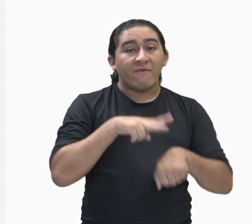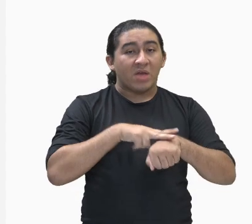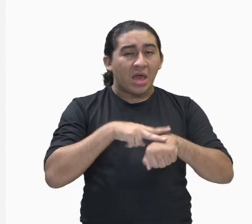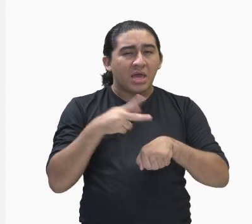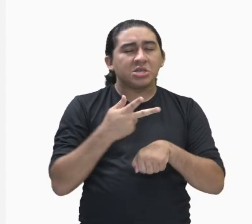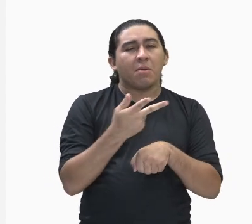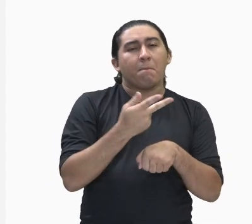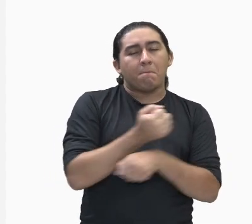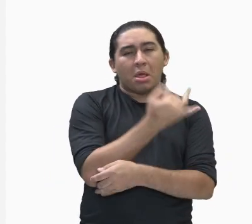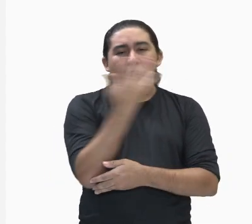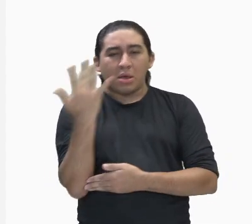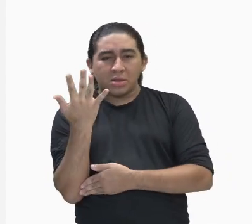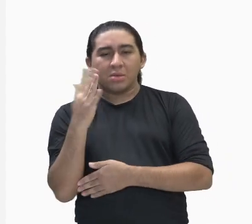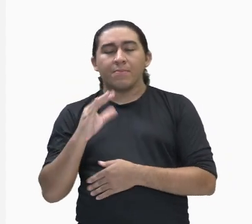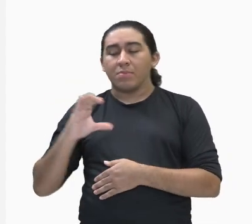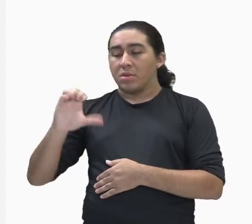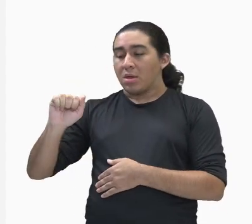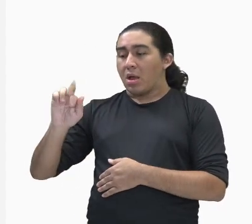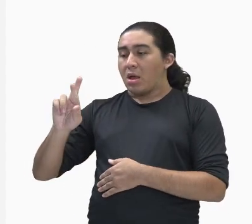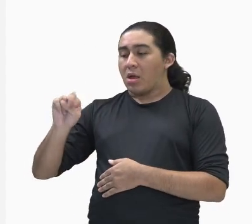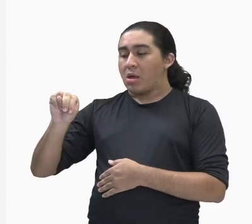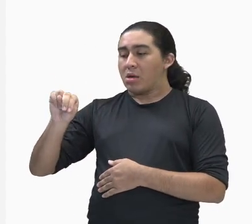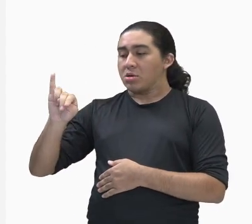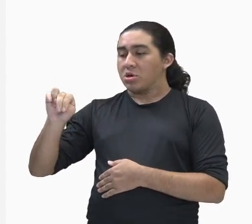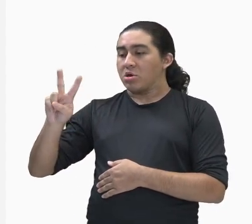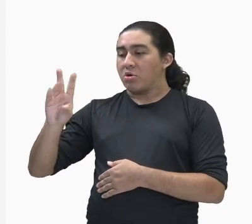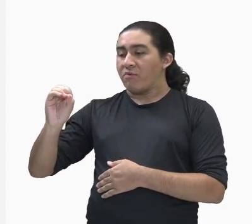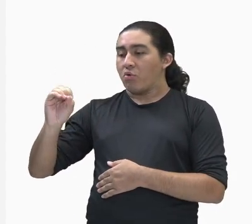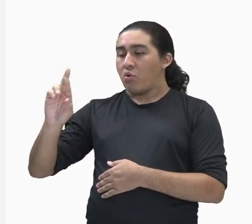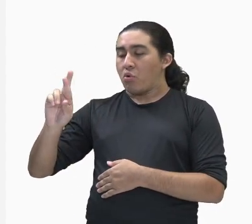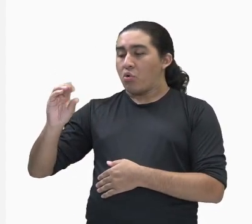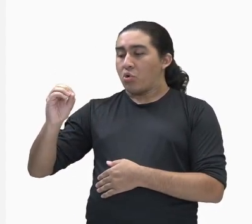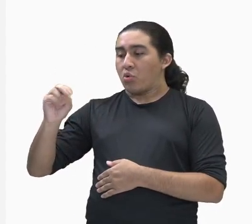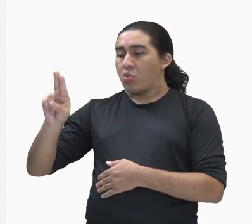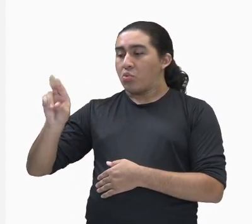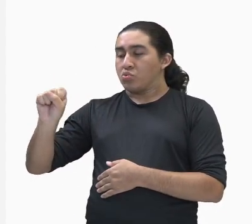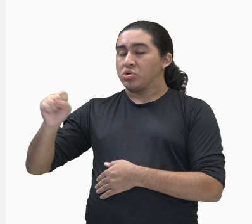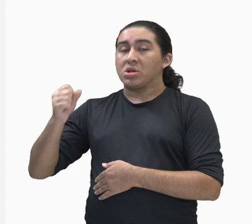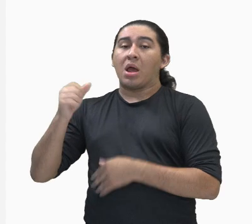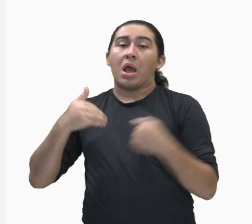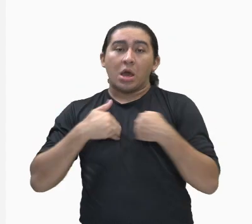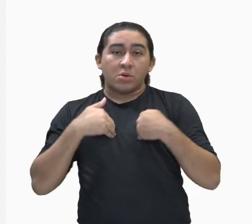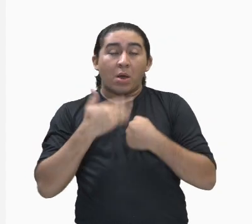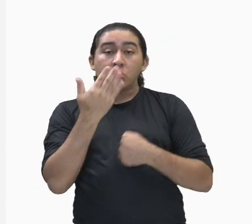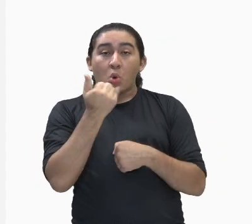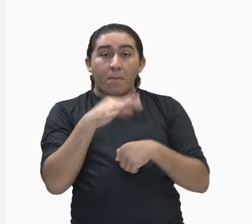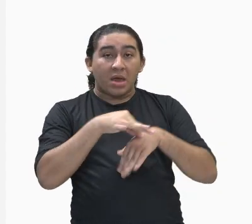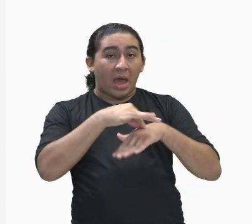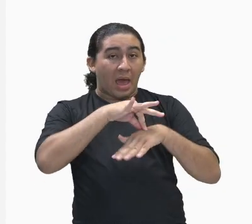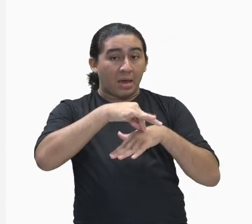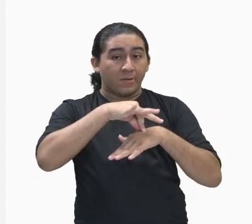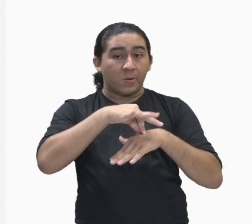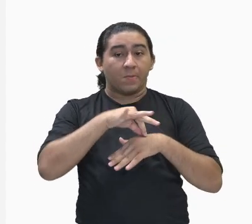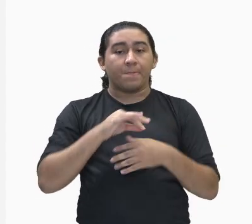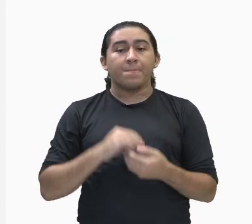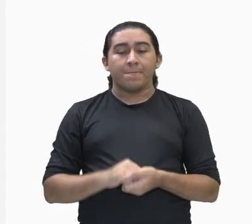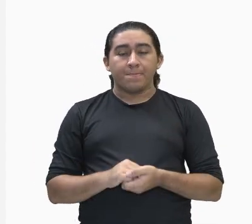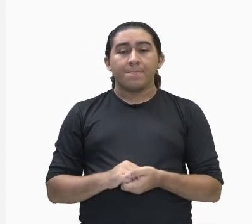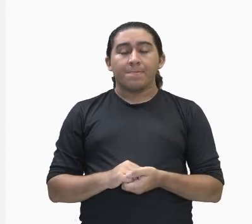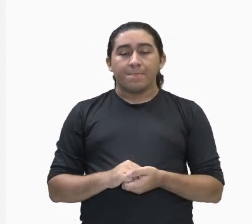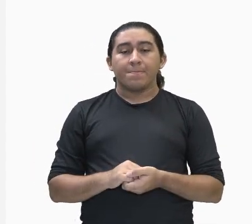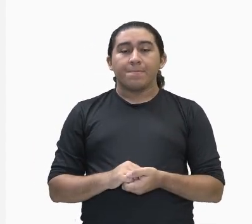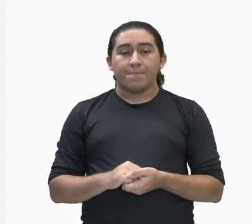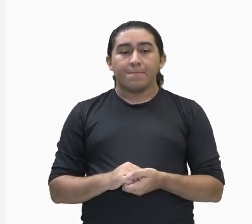antônimos ali. Herbivorous and carnivorous. Relacionado, então, são palavras cognatas, herbívoro e